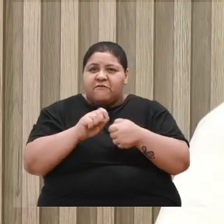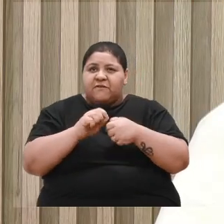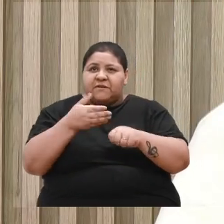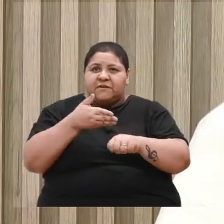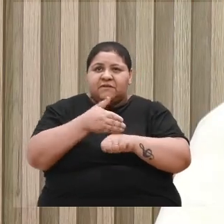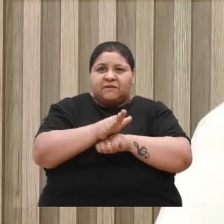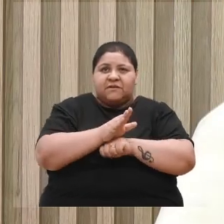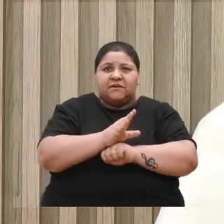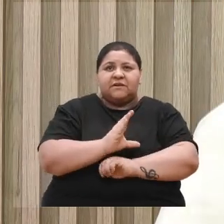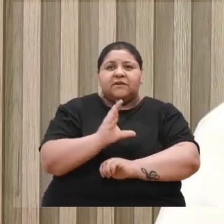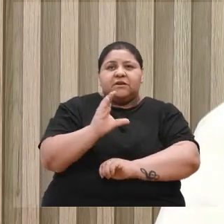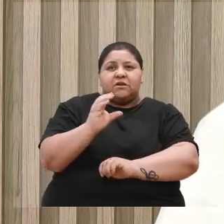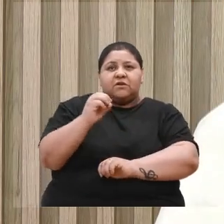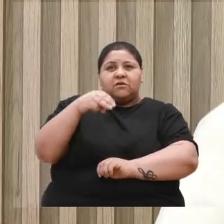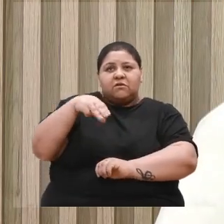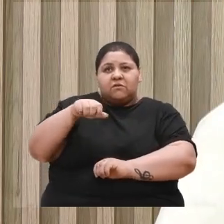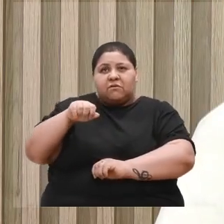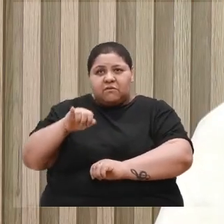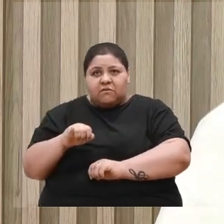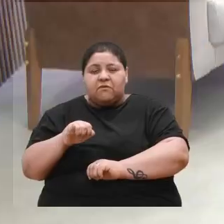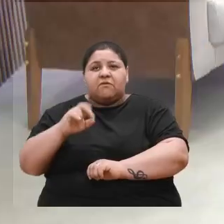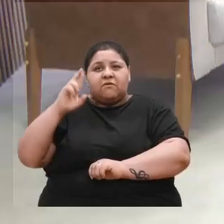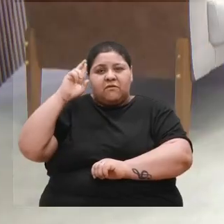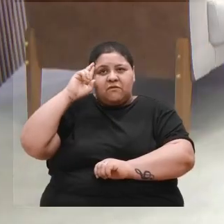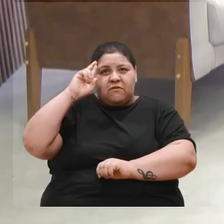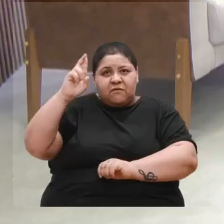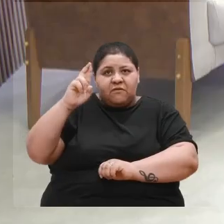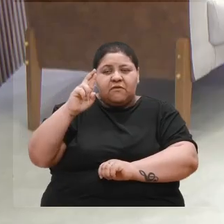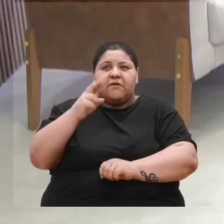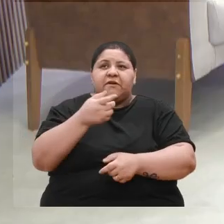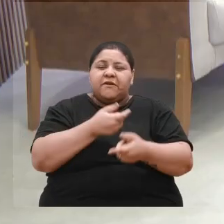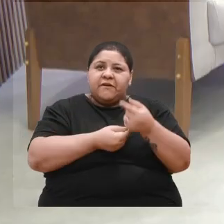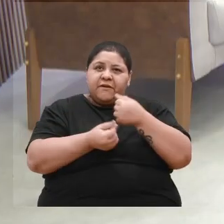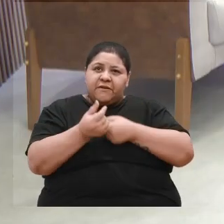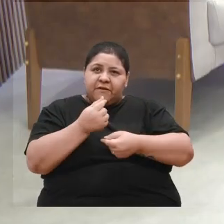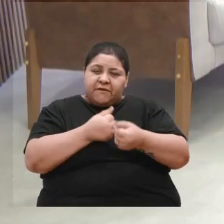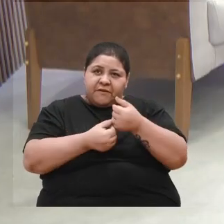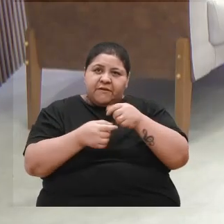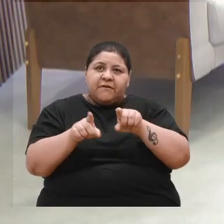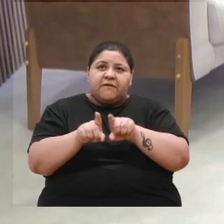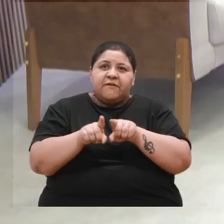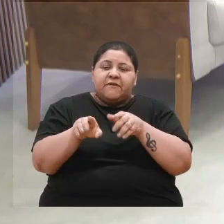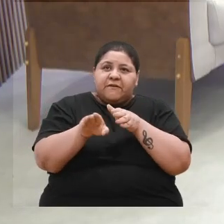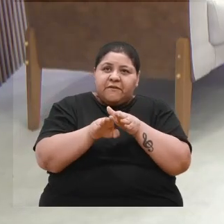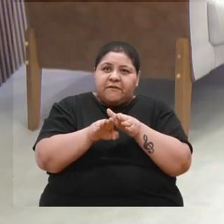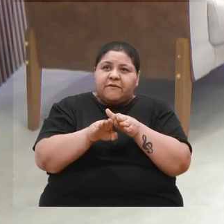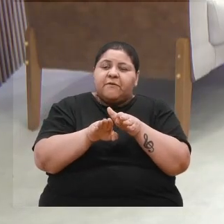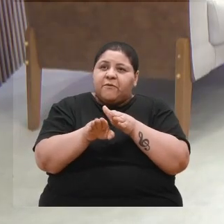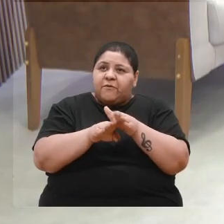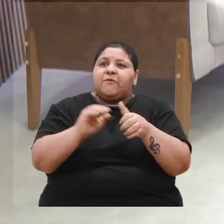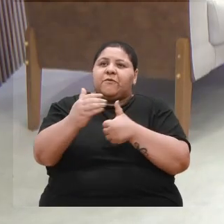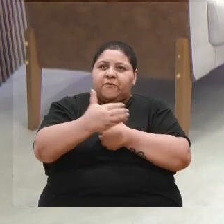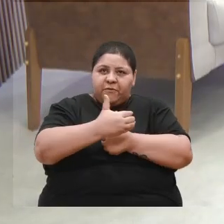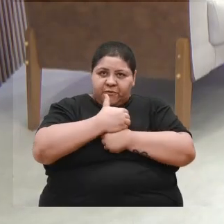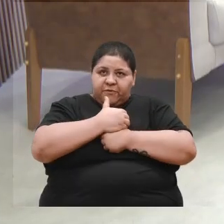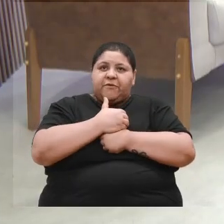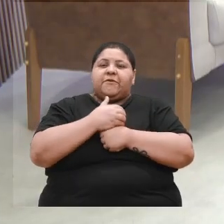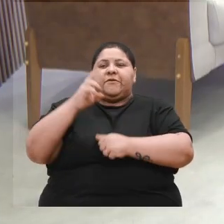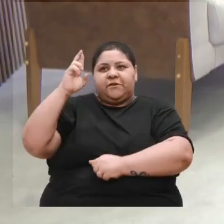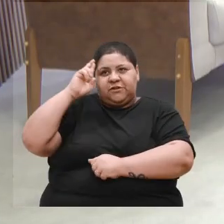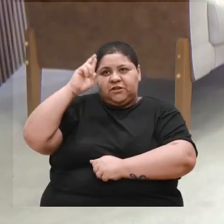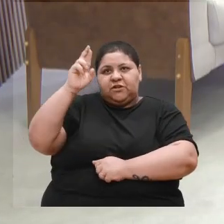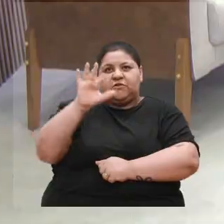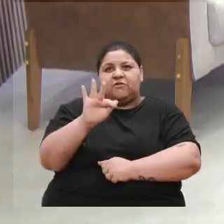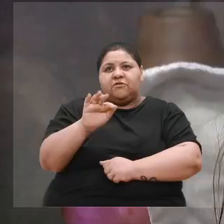Comai. Da Comai. A Raquel foi diretora executiva da Comai, foi conselheira tutelar e também diretora da